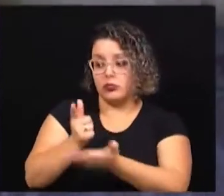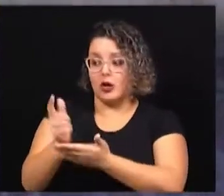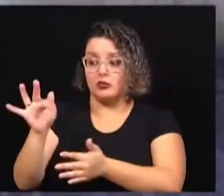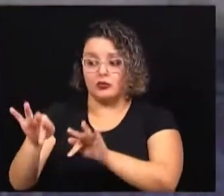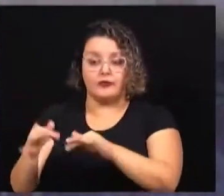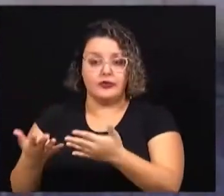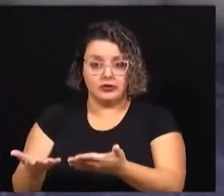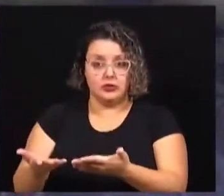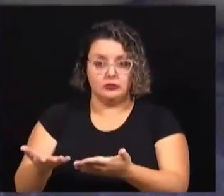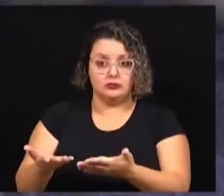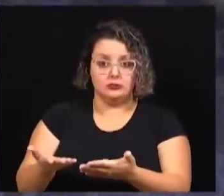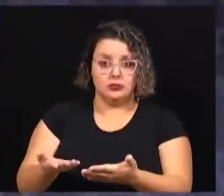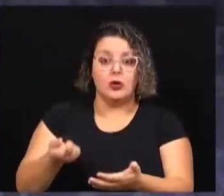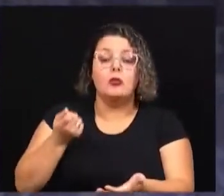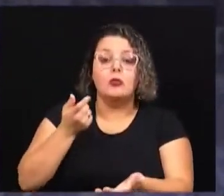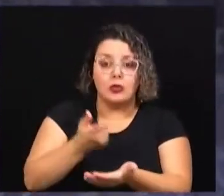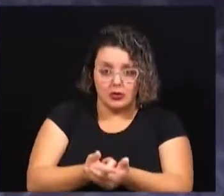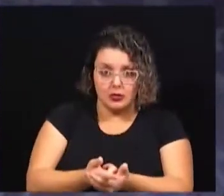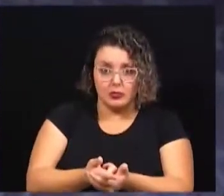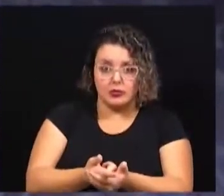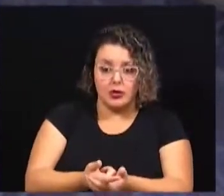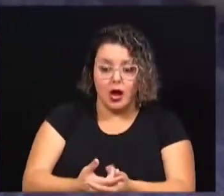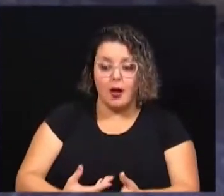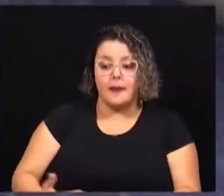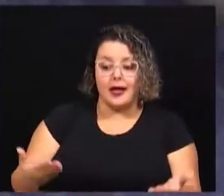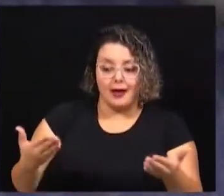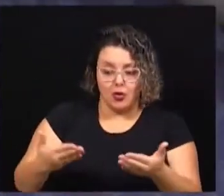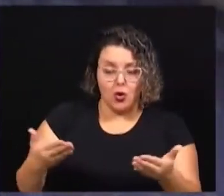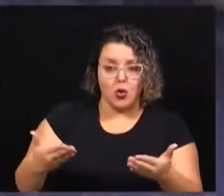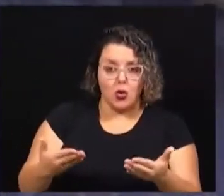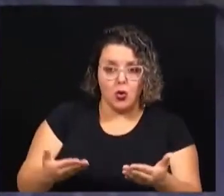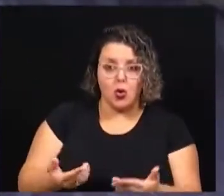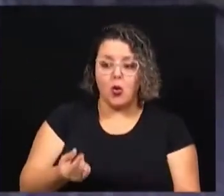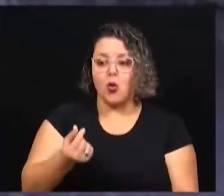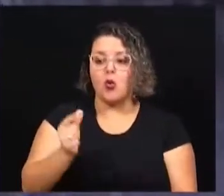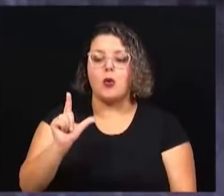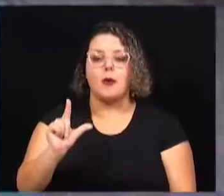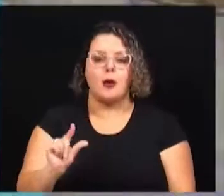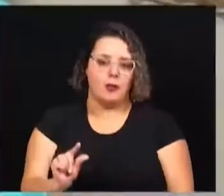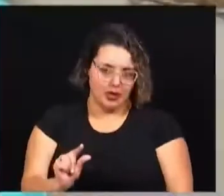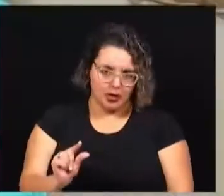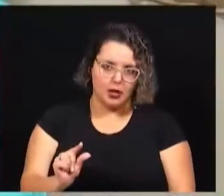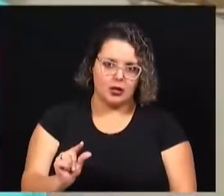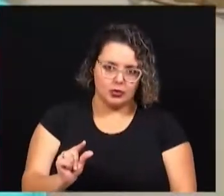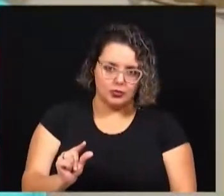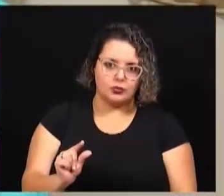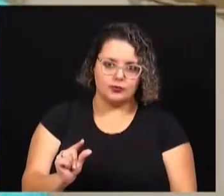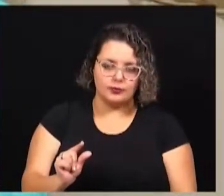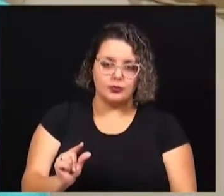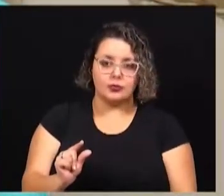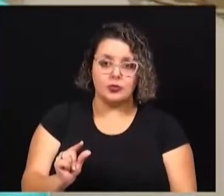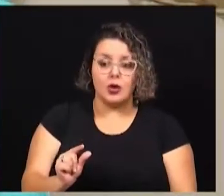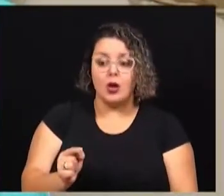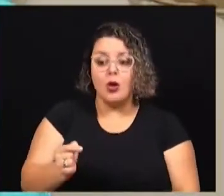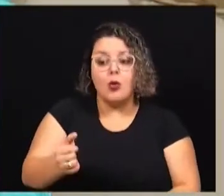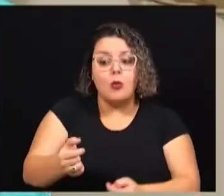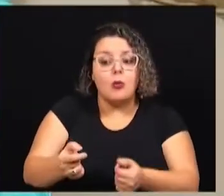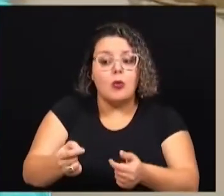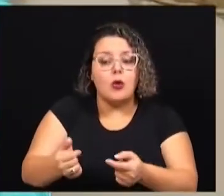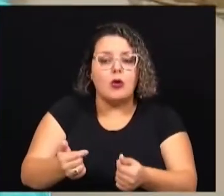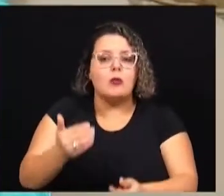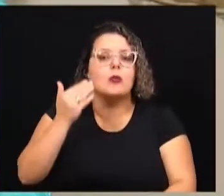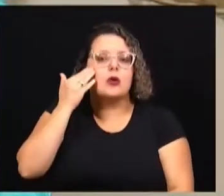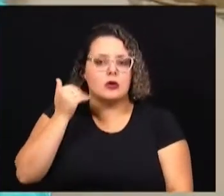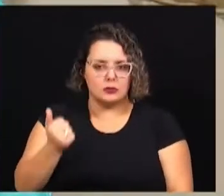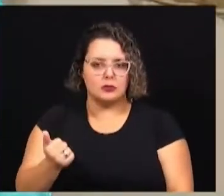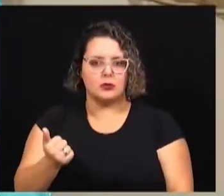cheio, mas quando você traz aquele valor para valor presente, o valor fica muito, muito pequeno. E é uma coisa que poucas pessoas